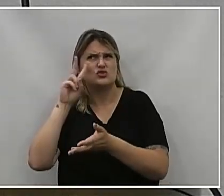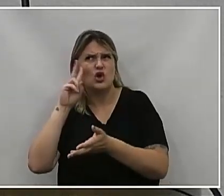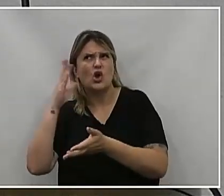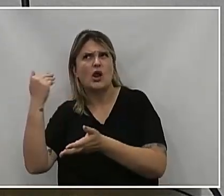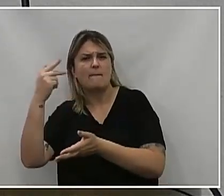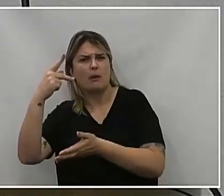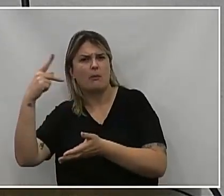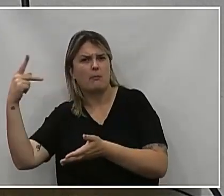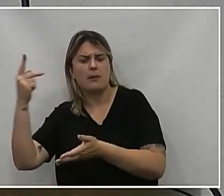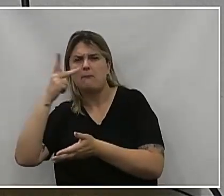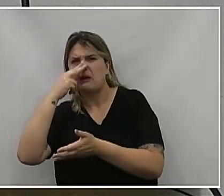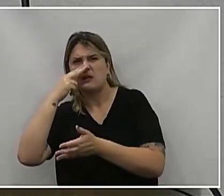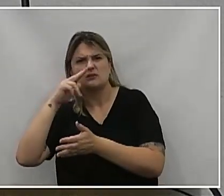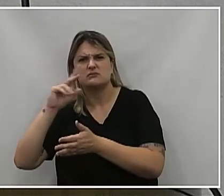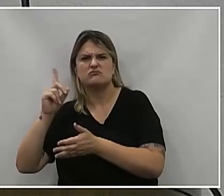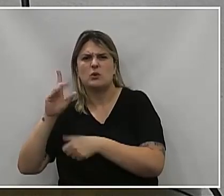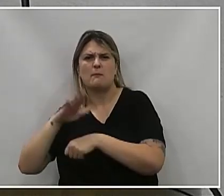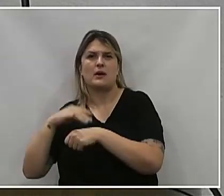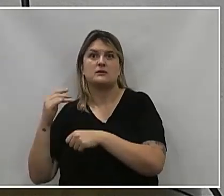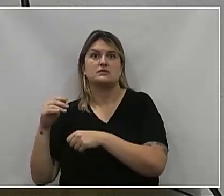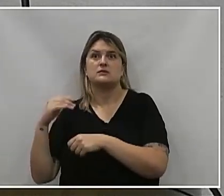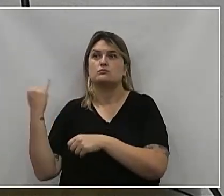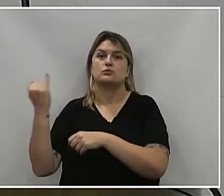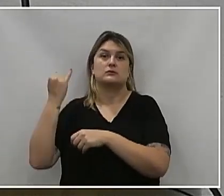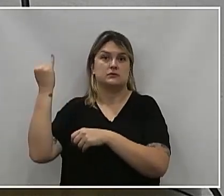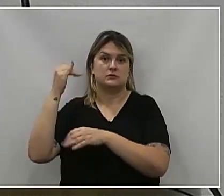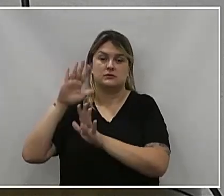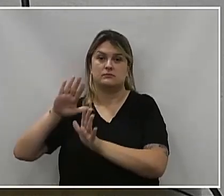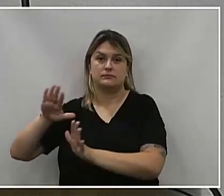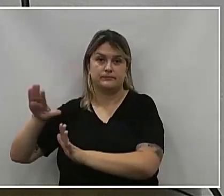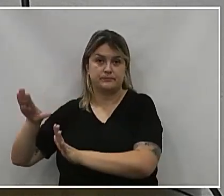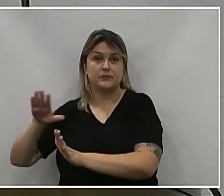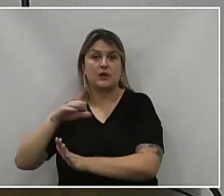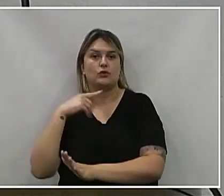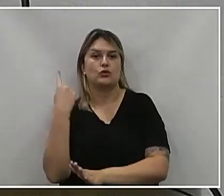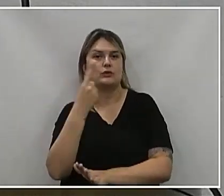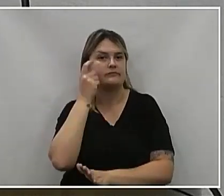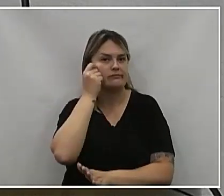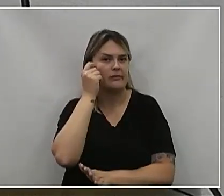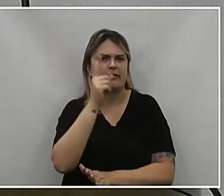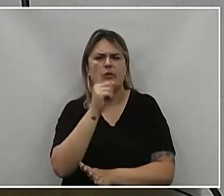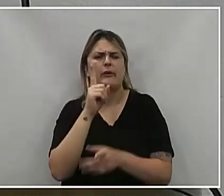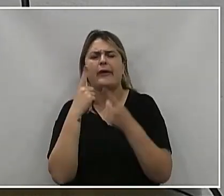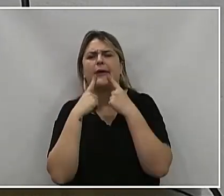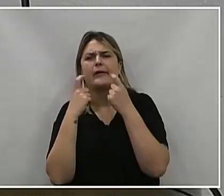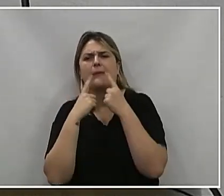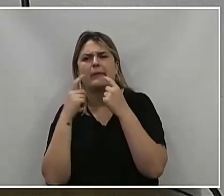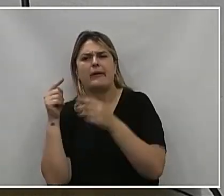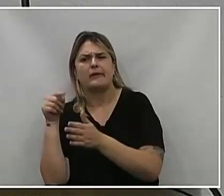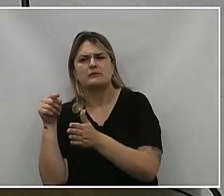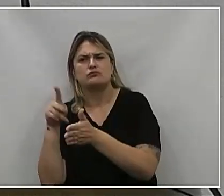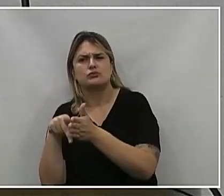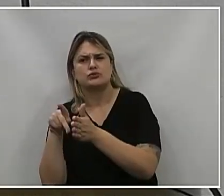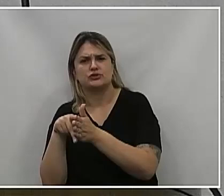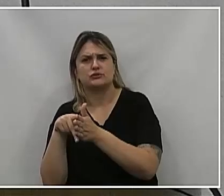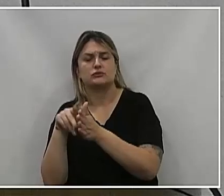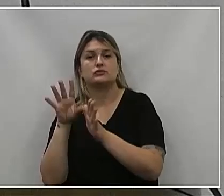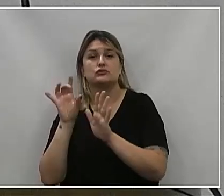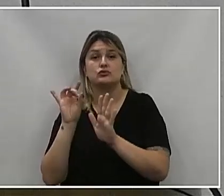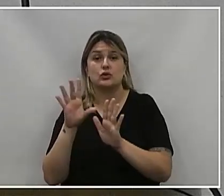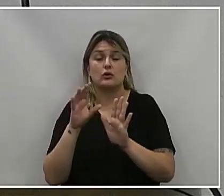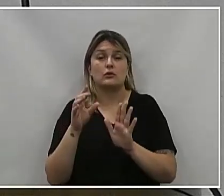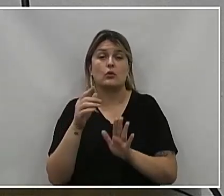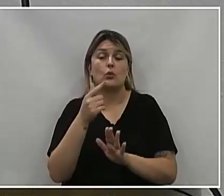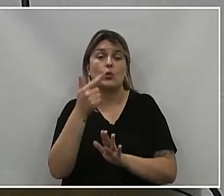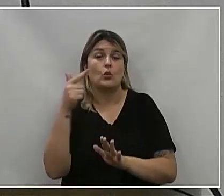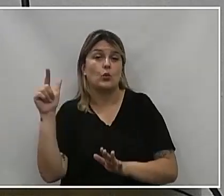de PPP num patamar tão significativo. Então, a nossa ideia não é criticar o projeto anterior, e sim só trazer